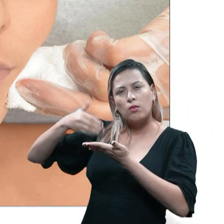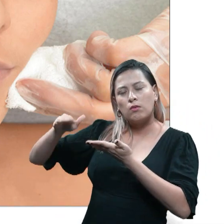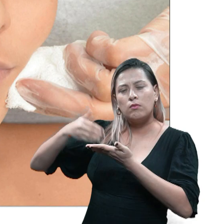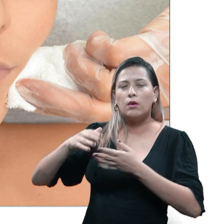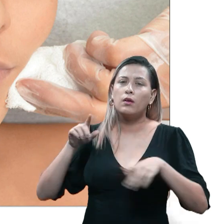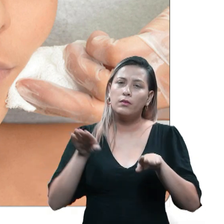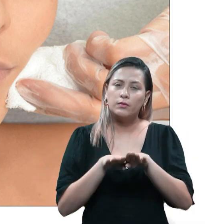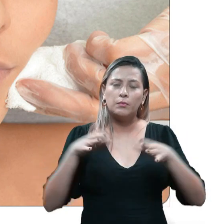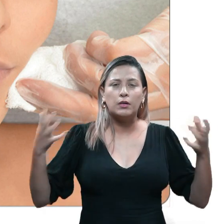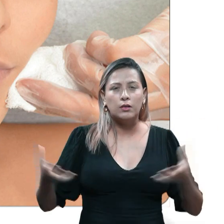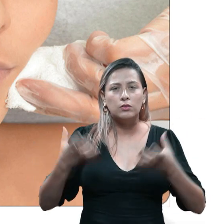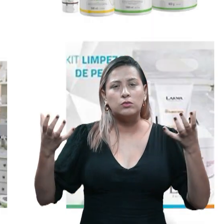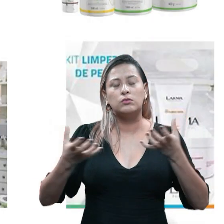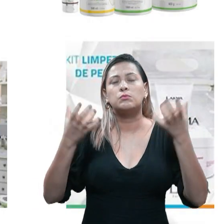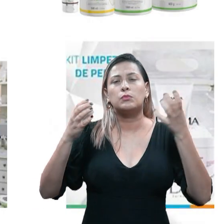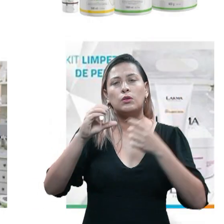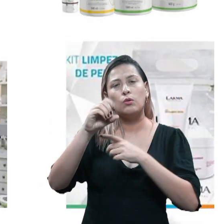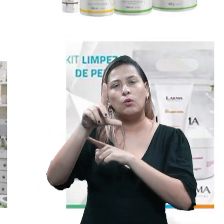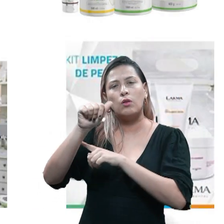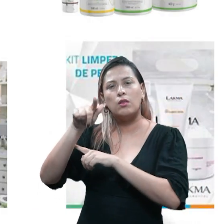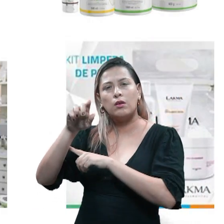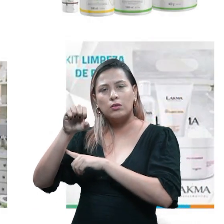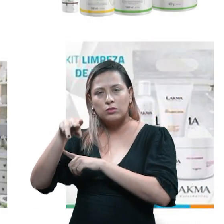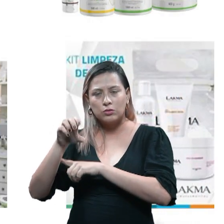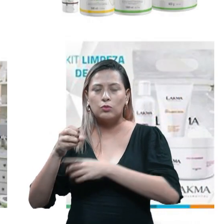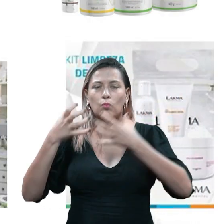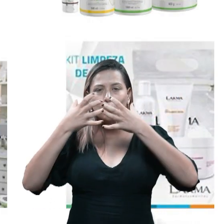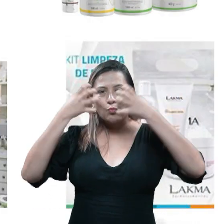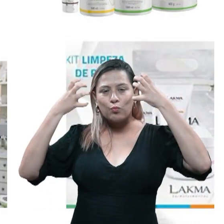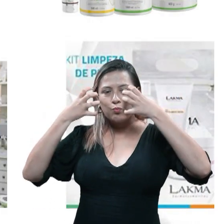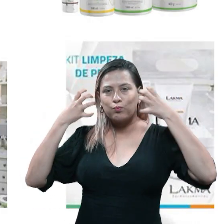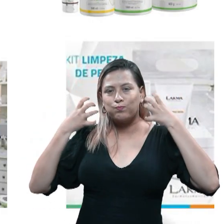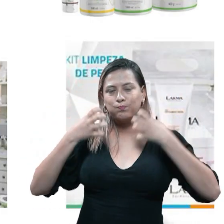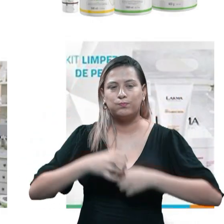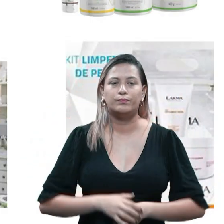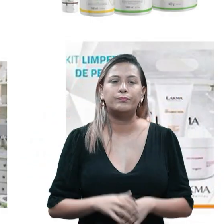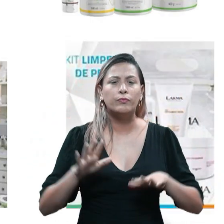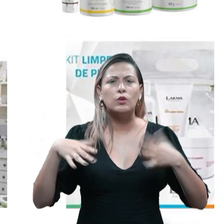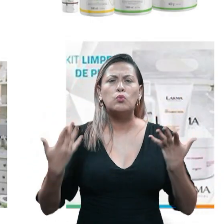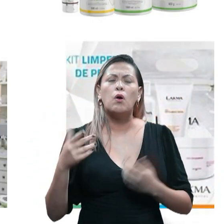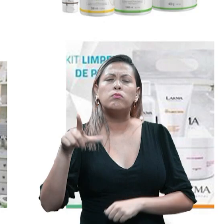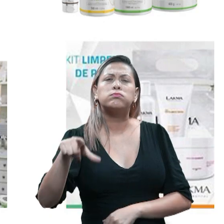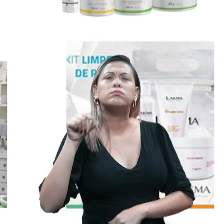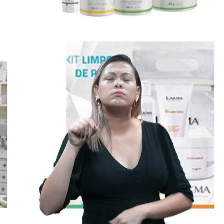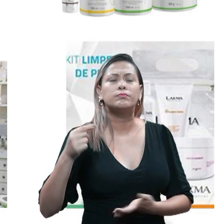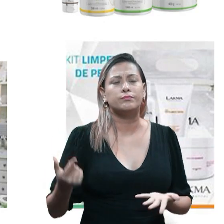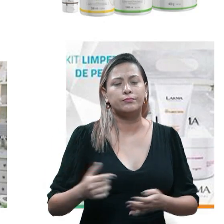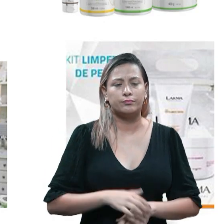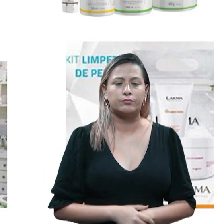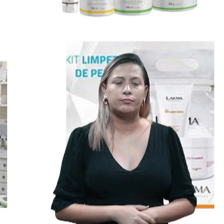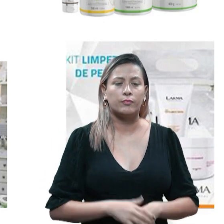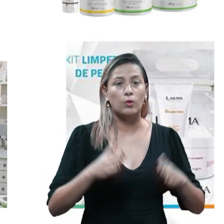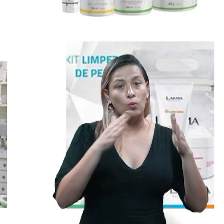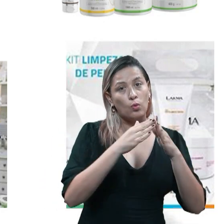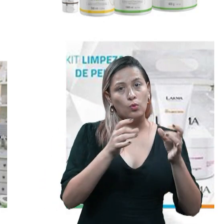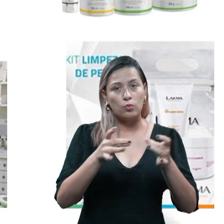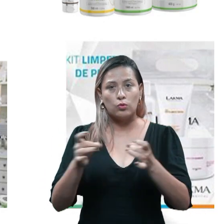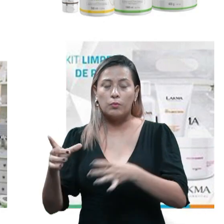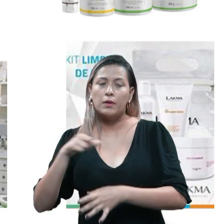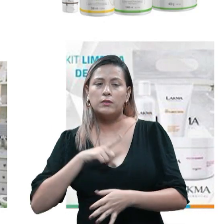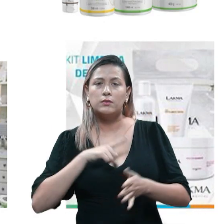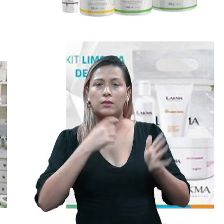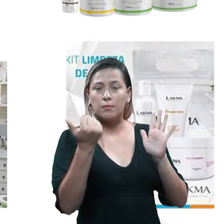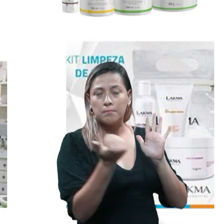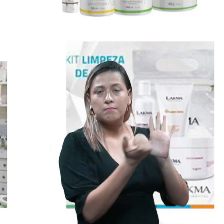estimula o colágeno e a elastina. Quais os cosméticos escolher? No mercado, nós dispomos de diversas